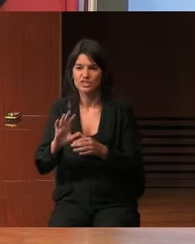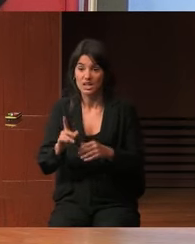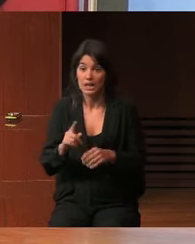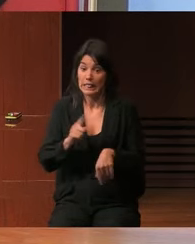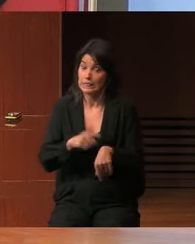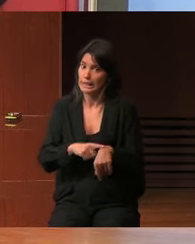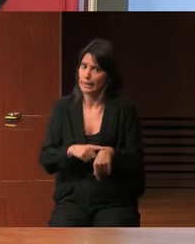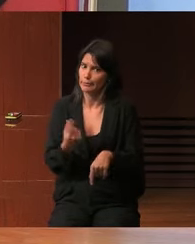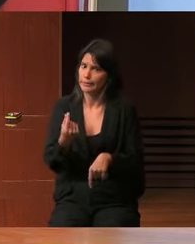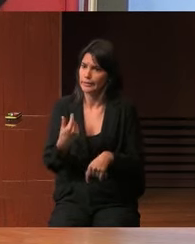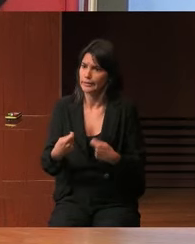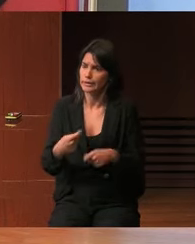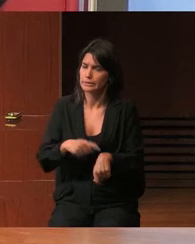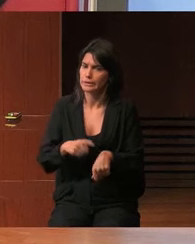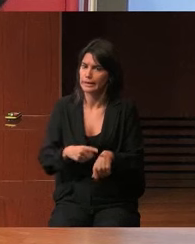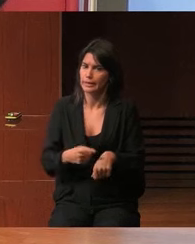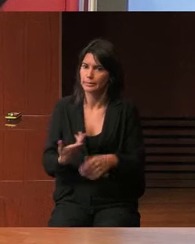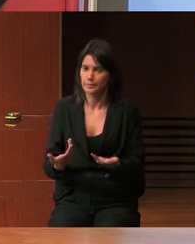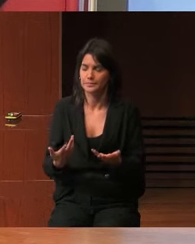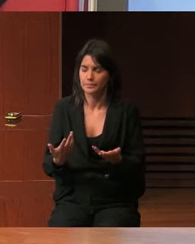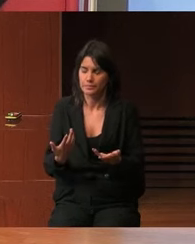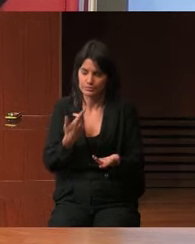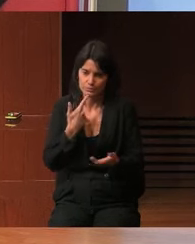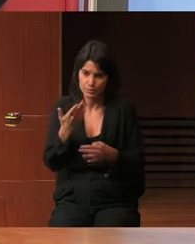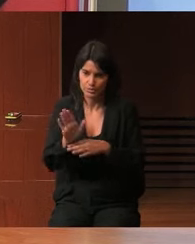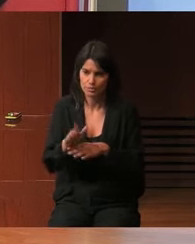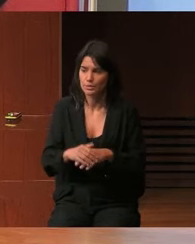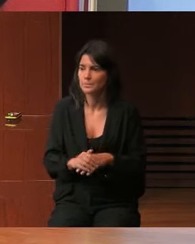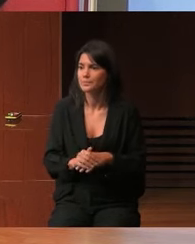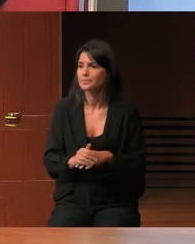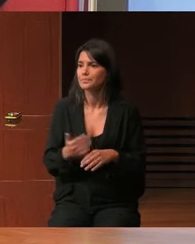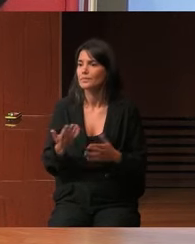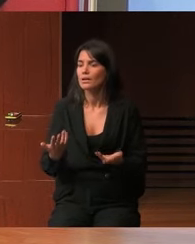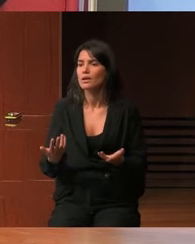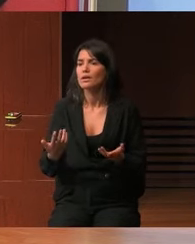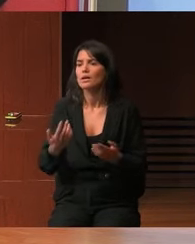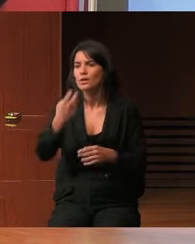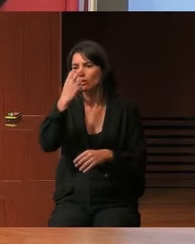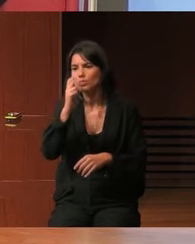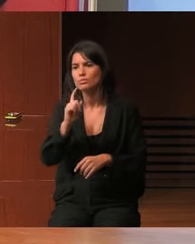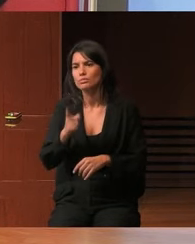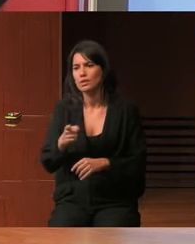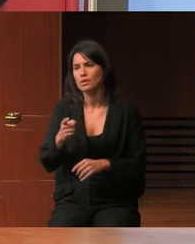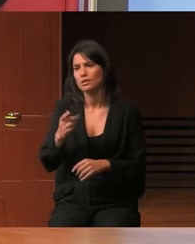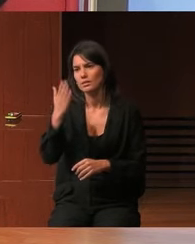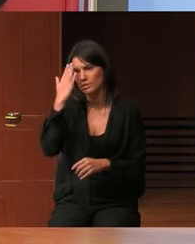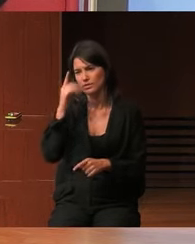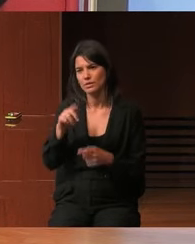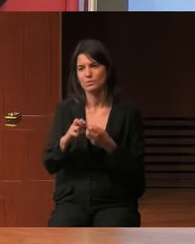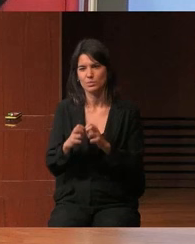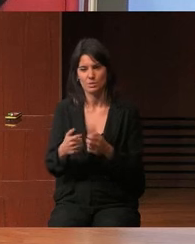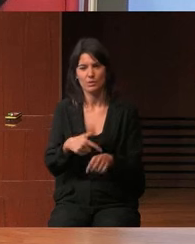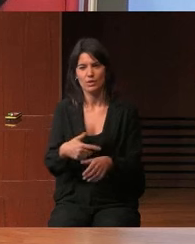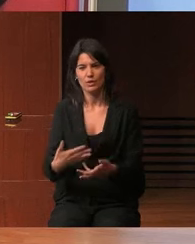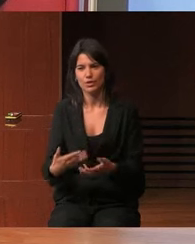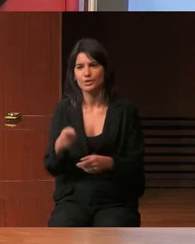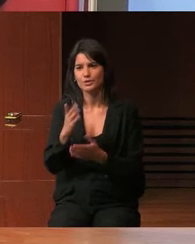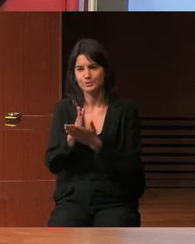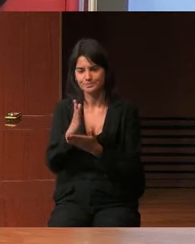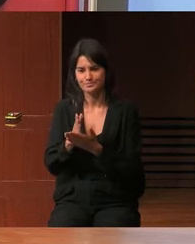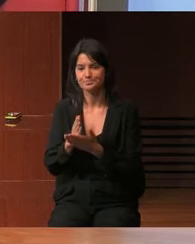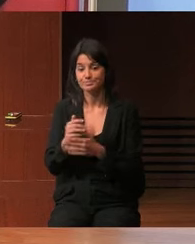tempo é dinheiro, por exemplo. Não é? Agora, o que é curioso, acho que esse é o drama com que estamos a viver na